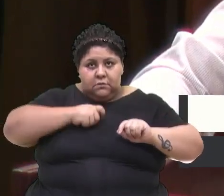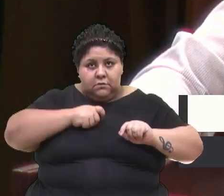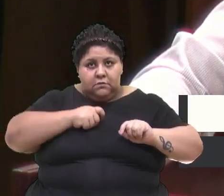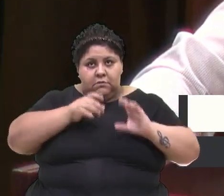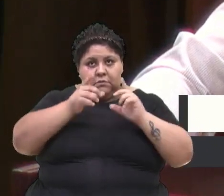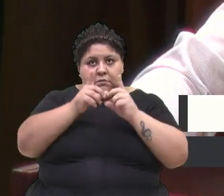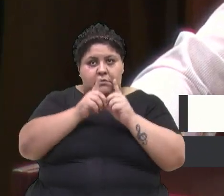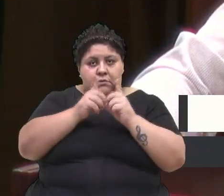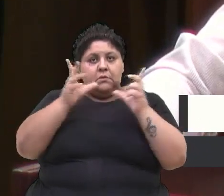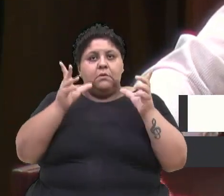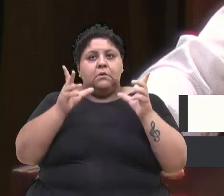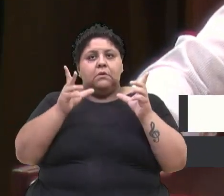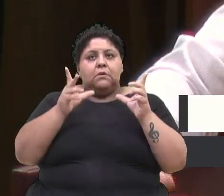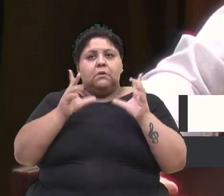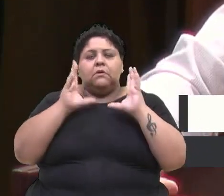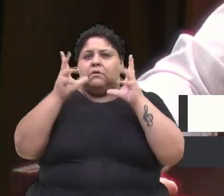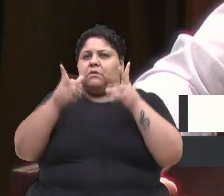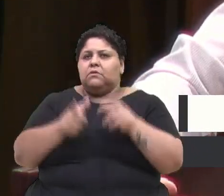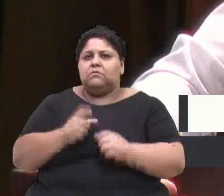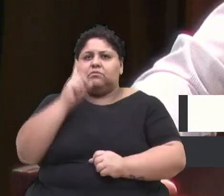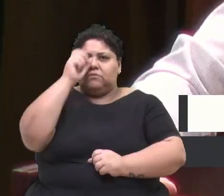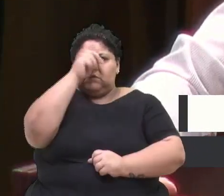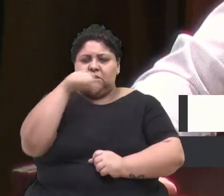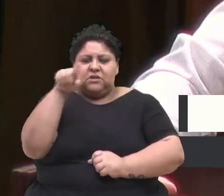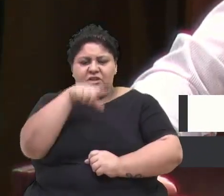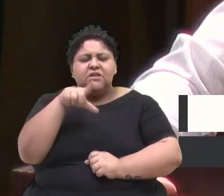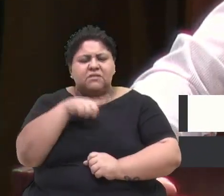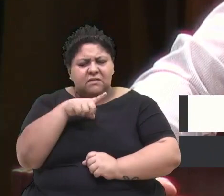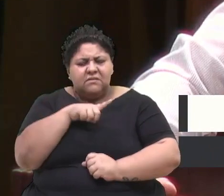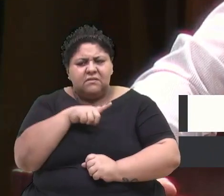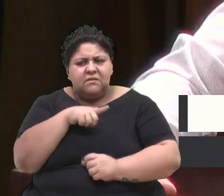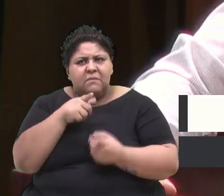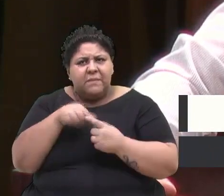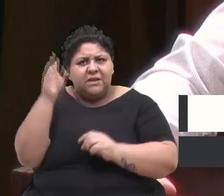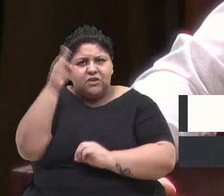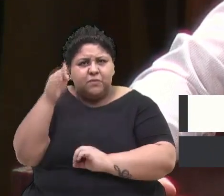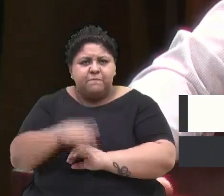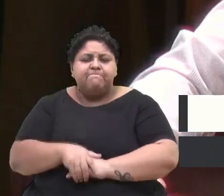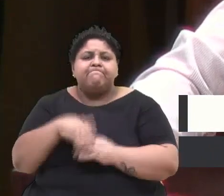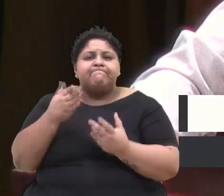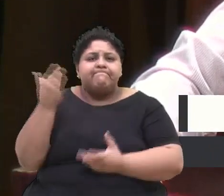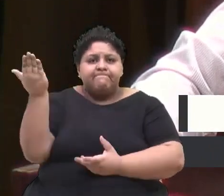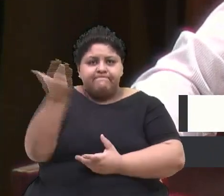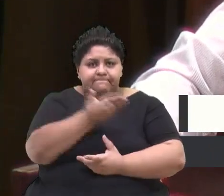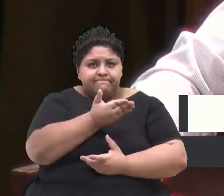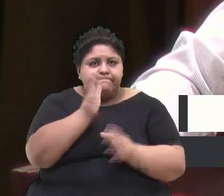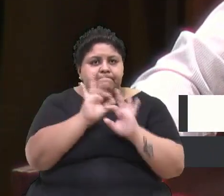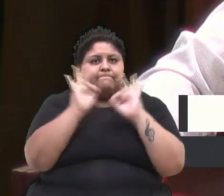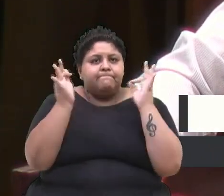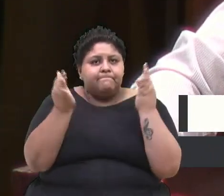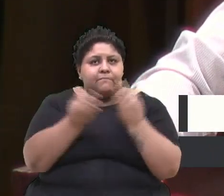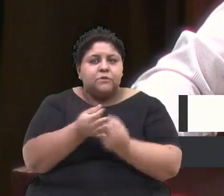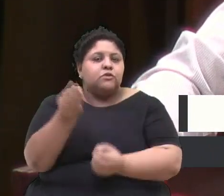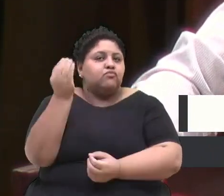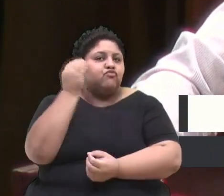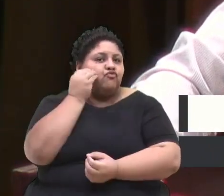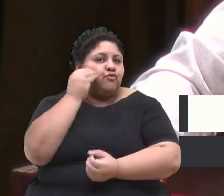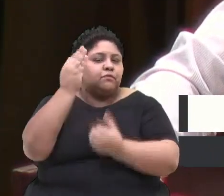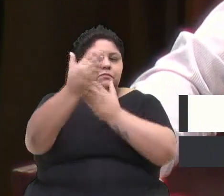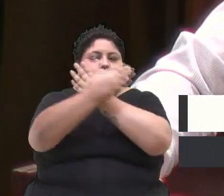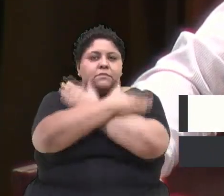democracia, né, com todas as dificuldades que a gente tem, mas no Brasil. Então, para vocês e para as famílias, um beijo e um